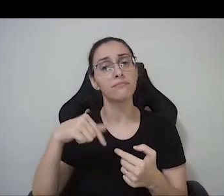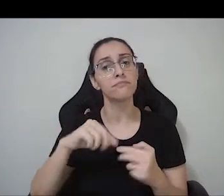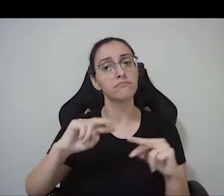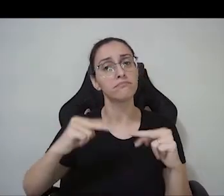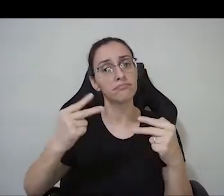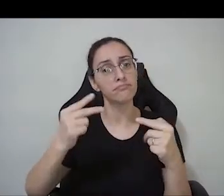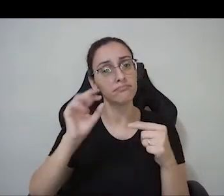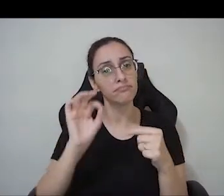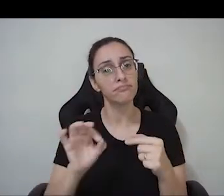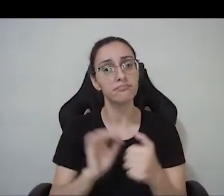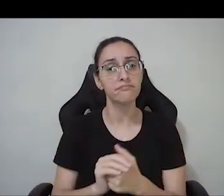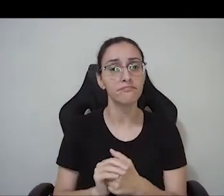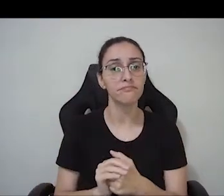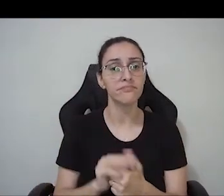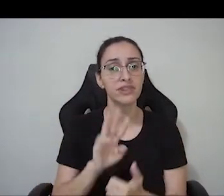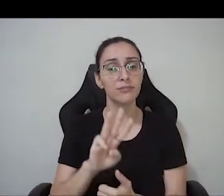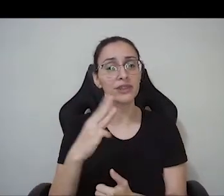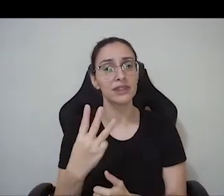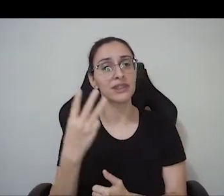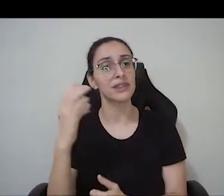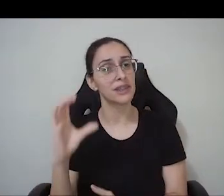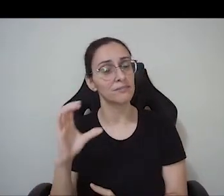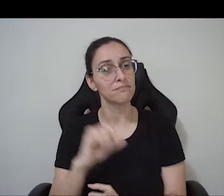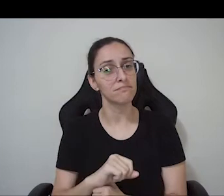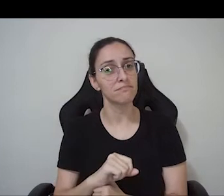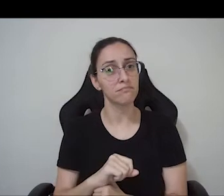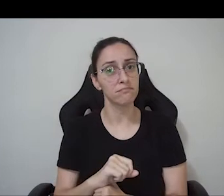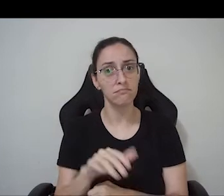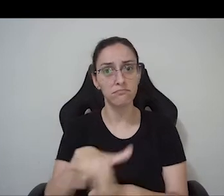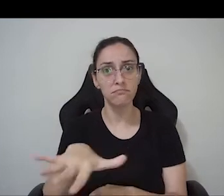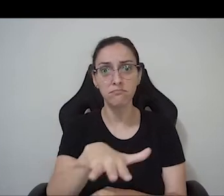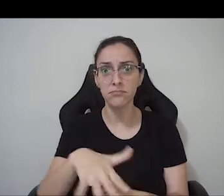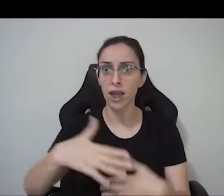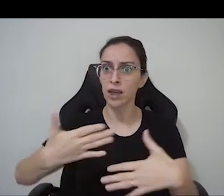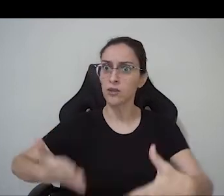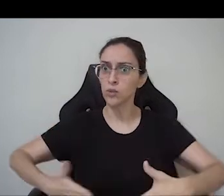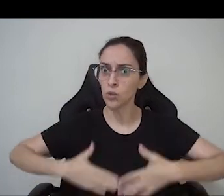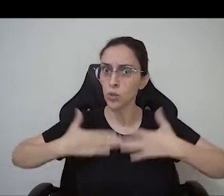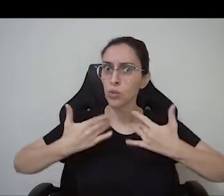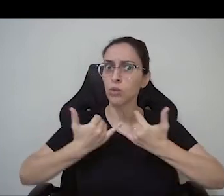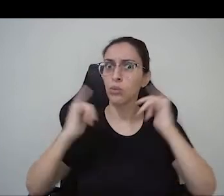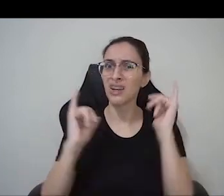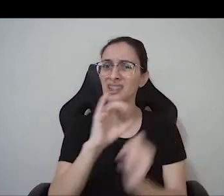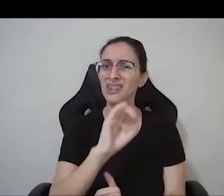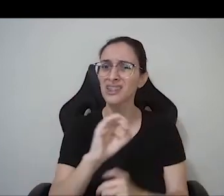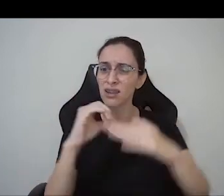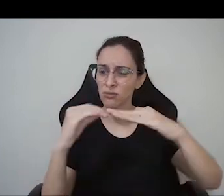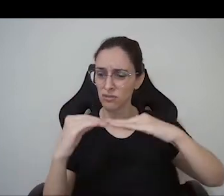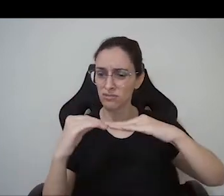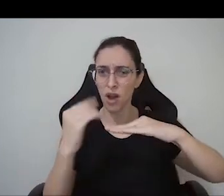W3C. É um cenário catastrófico. 0,74